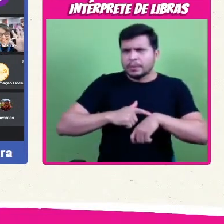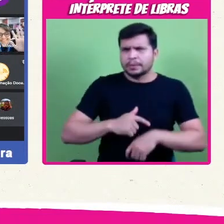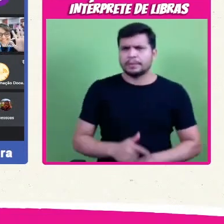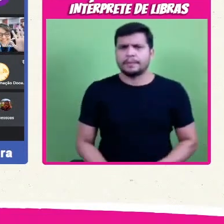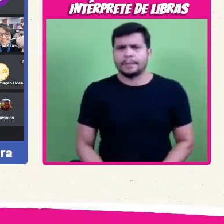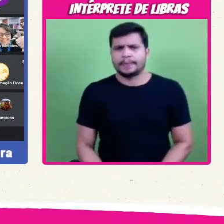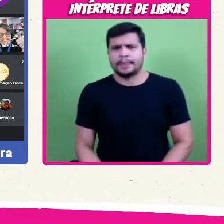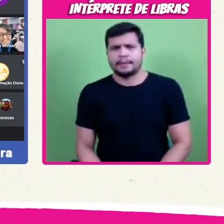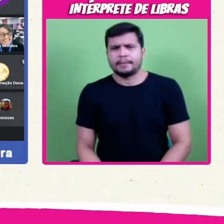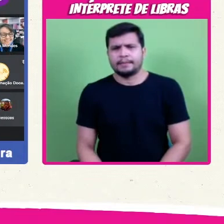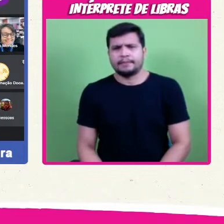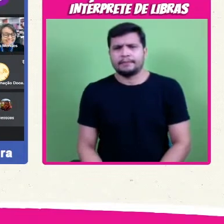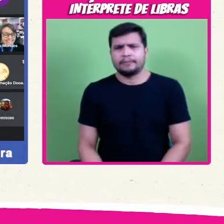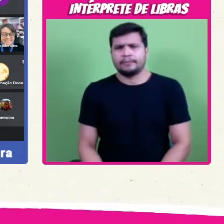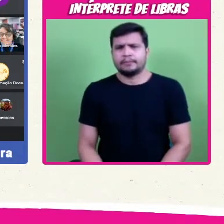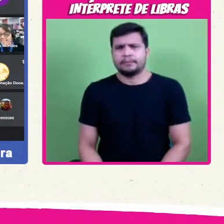5 minutos? Bom,